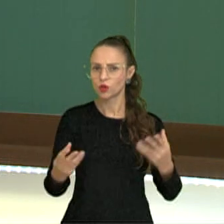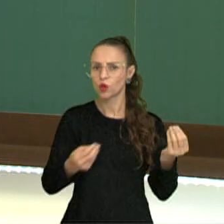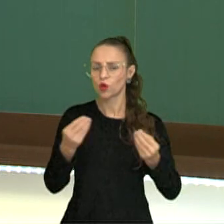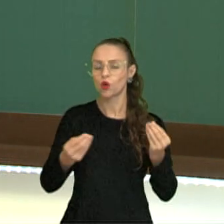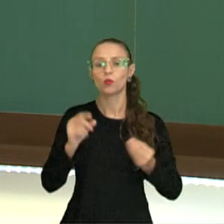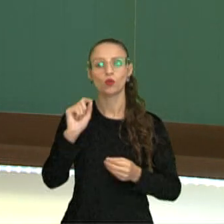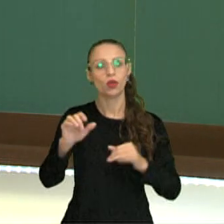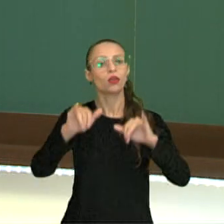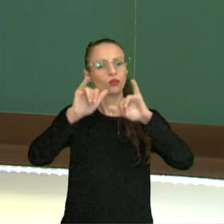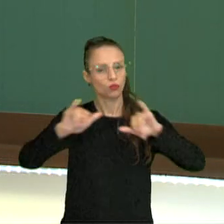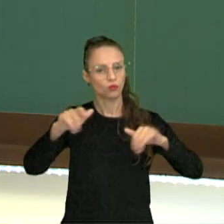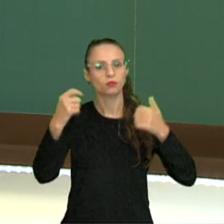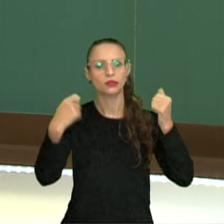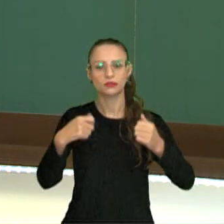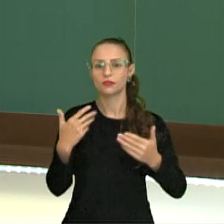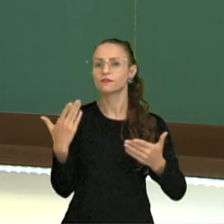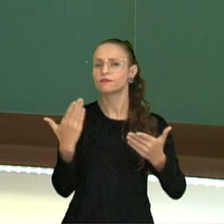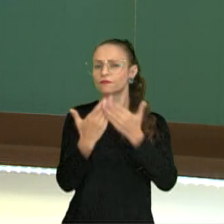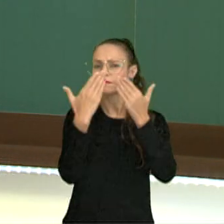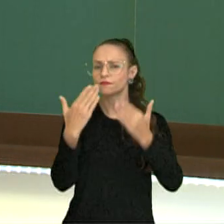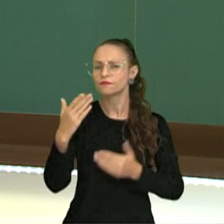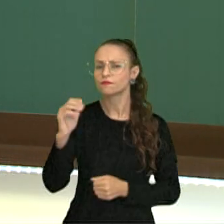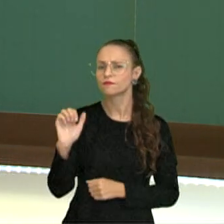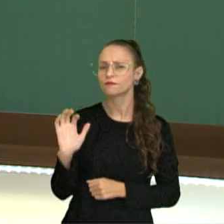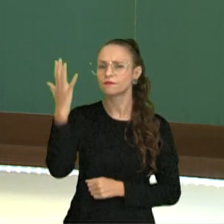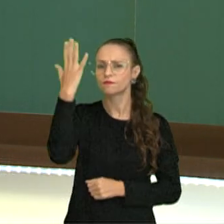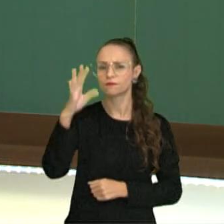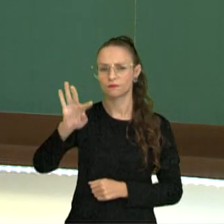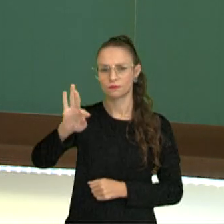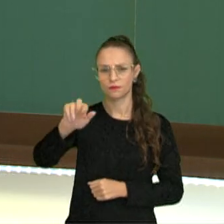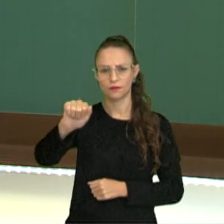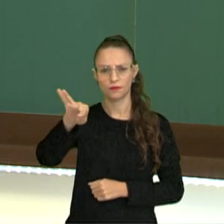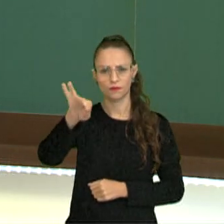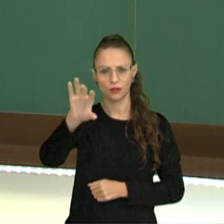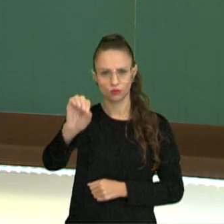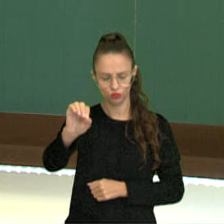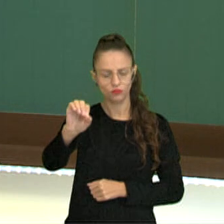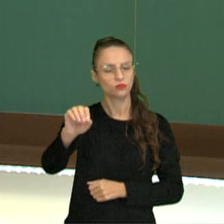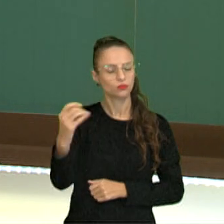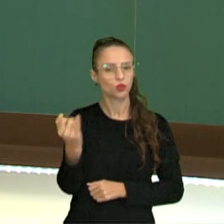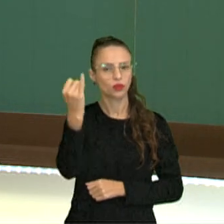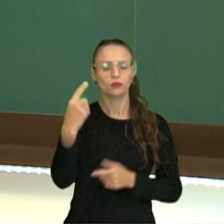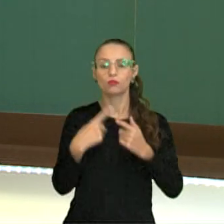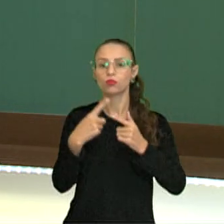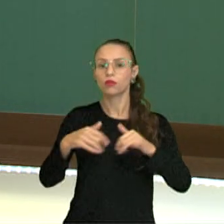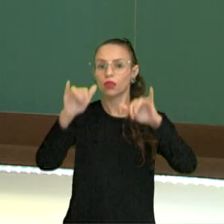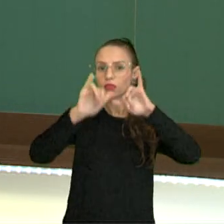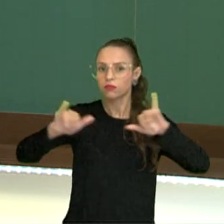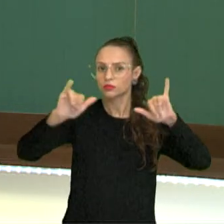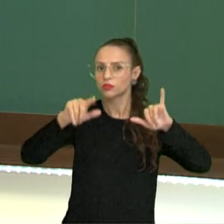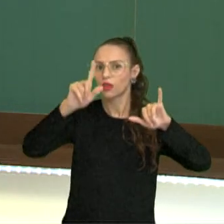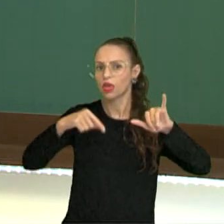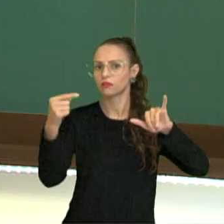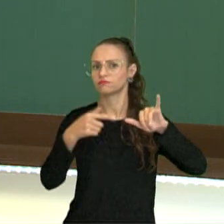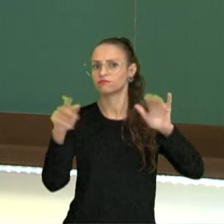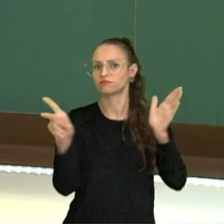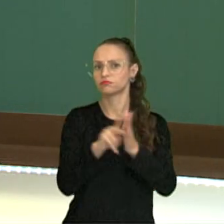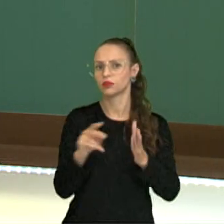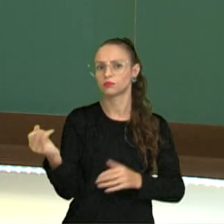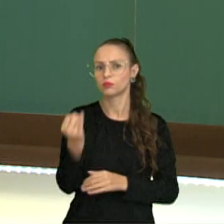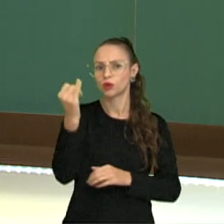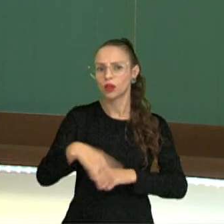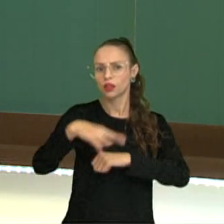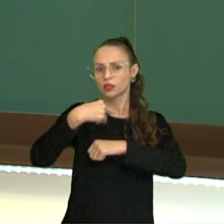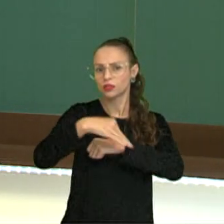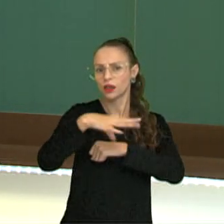um fato, né? Que o fato é bem importante. Uma notícia trata de algo relevante, né, para aquela população,